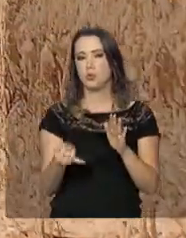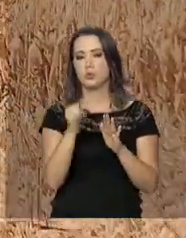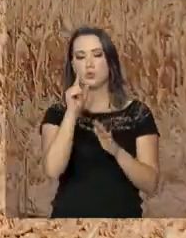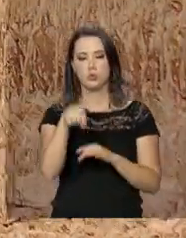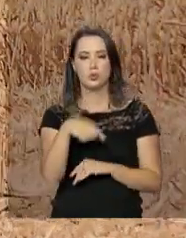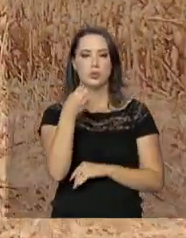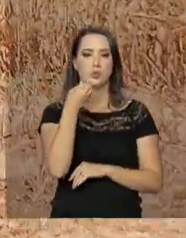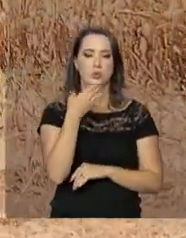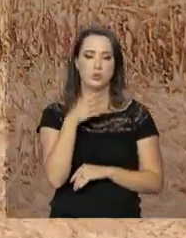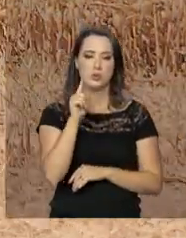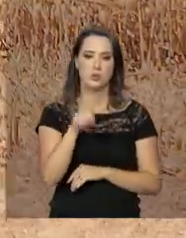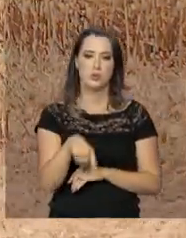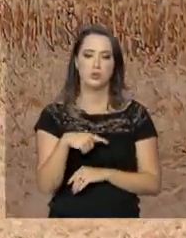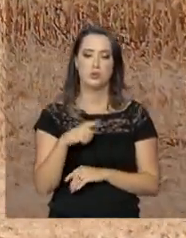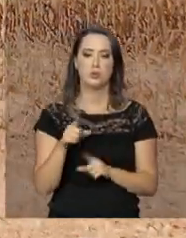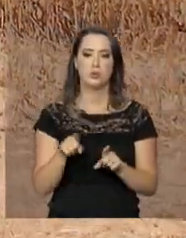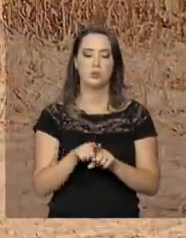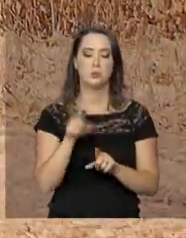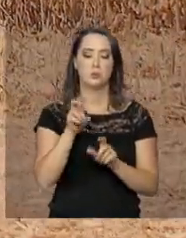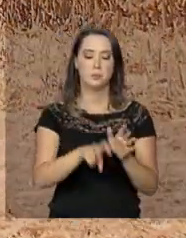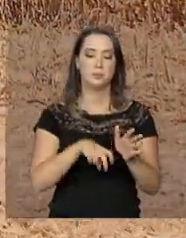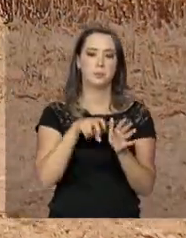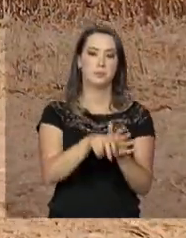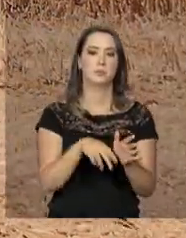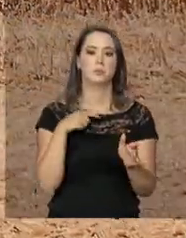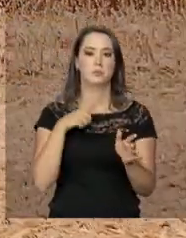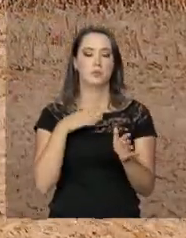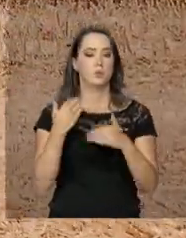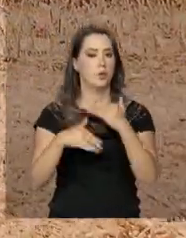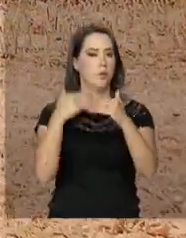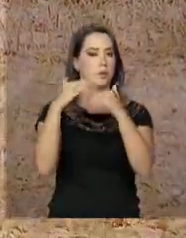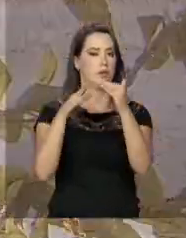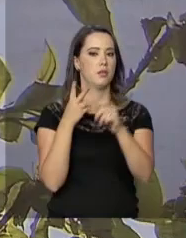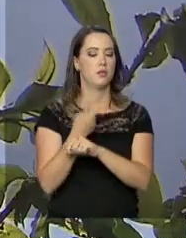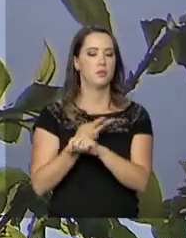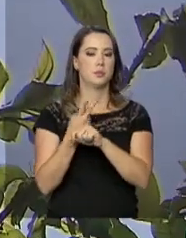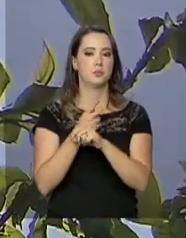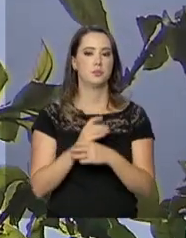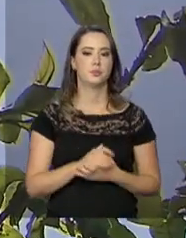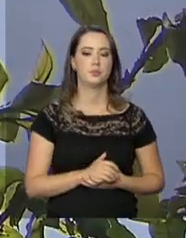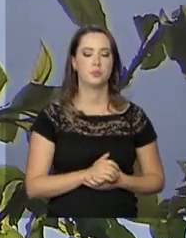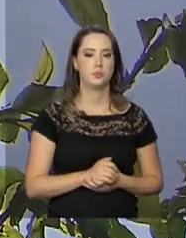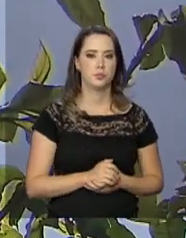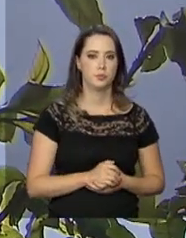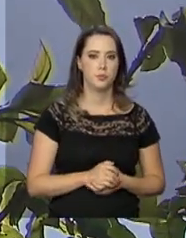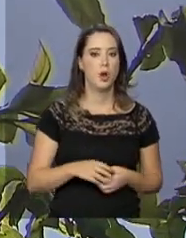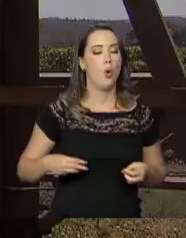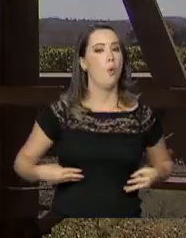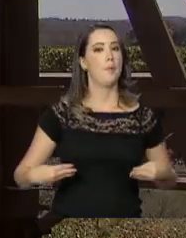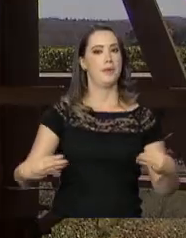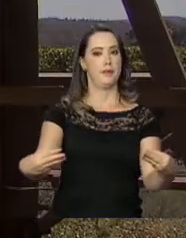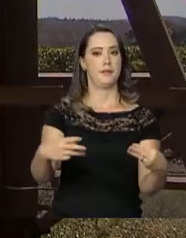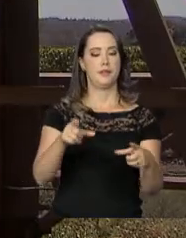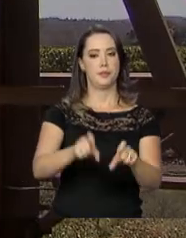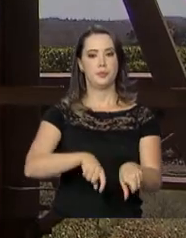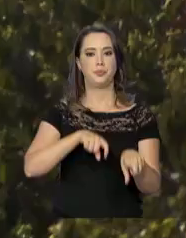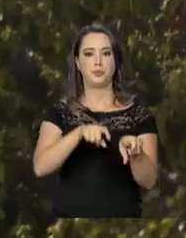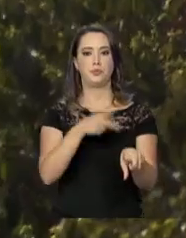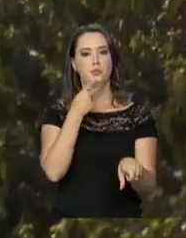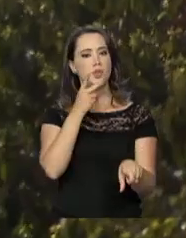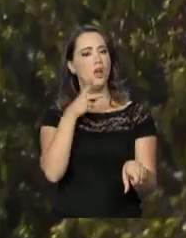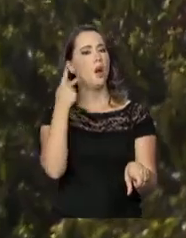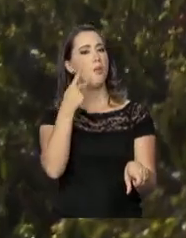são atrativos para o produtor e eu acho que tem aumentado muito essa procura. De acordo com o Ministério da Agricultura, a política de